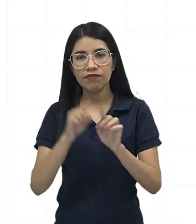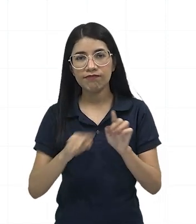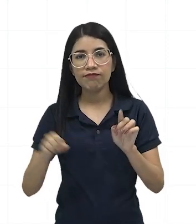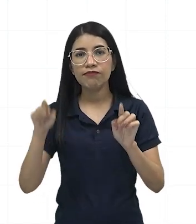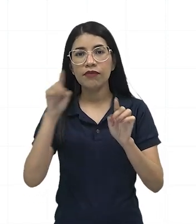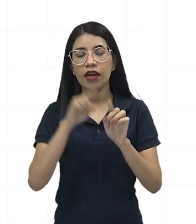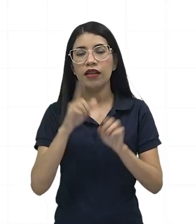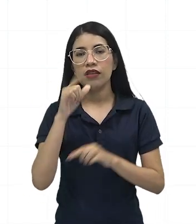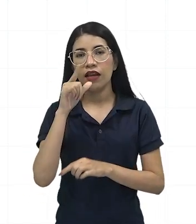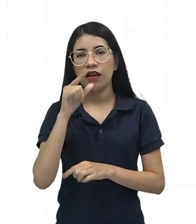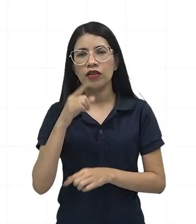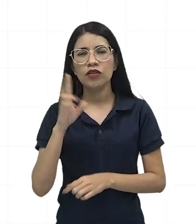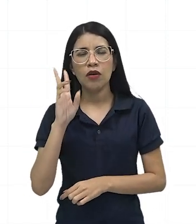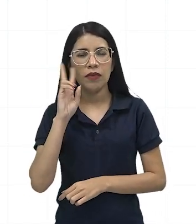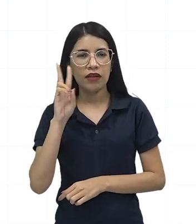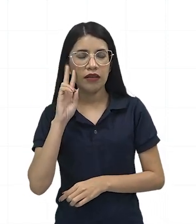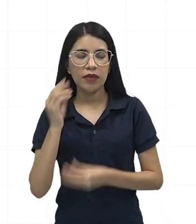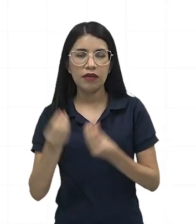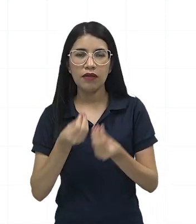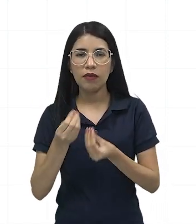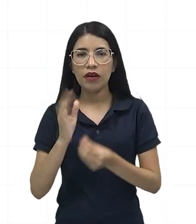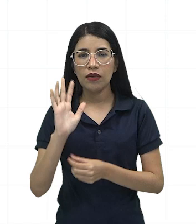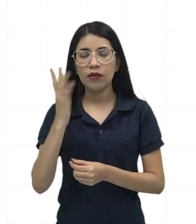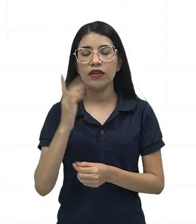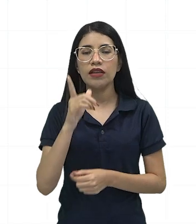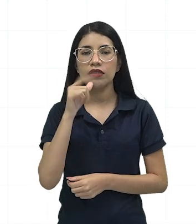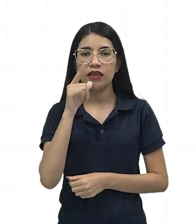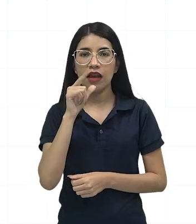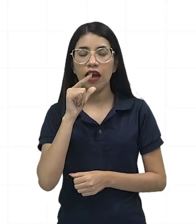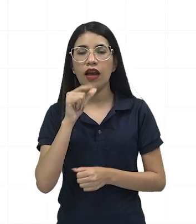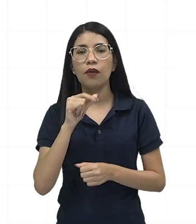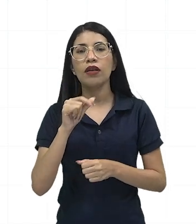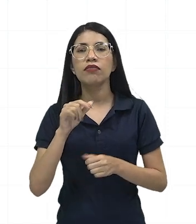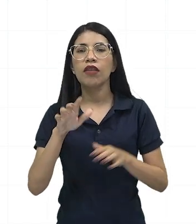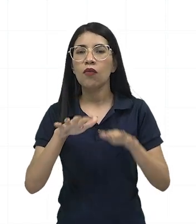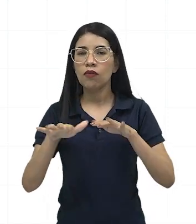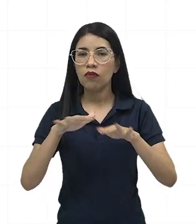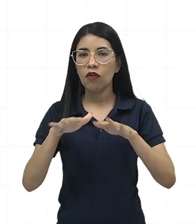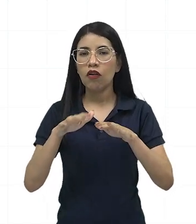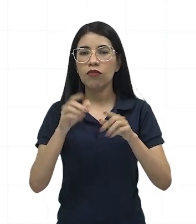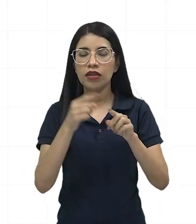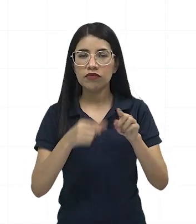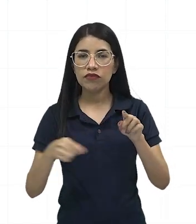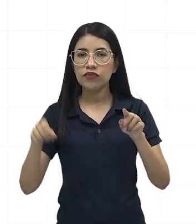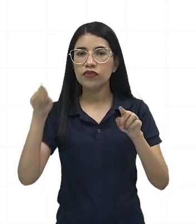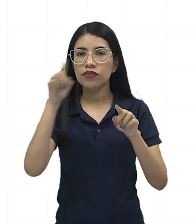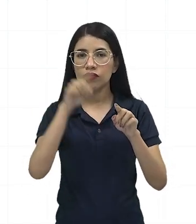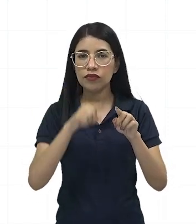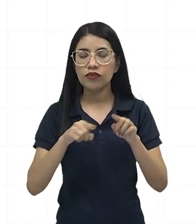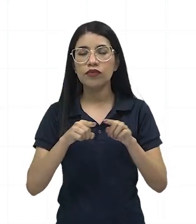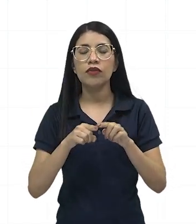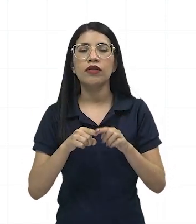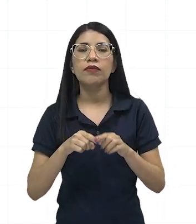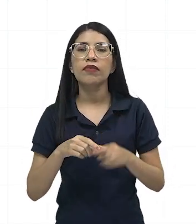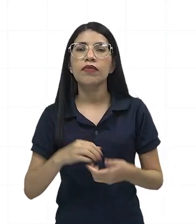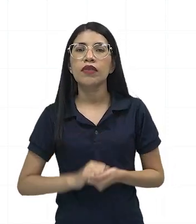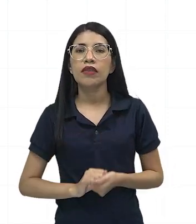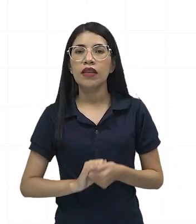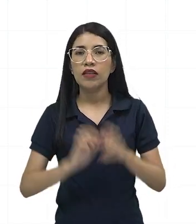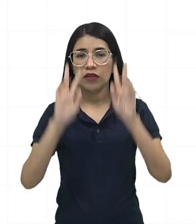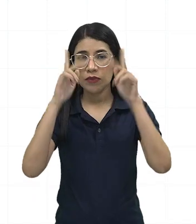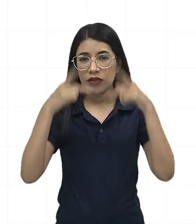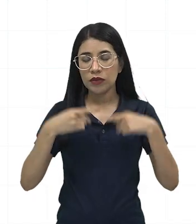da água, só para relembrar como é que essa água se movimenta aí entre os seres vivos, o